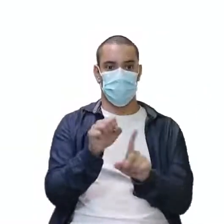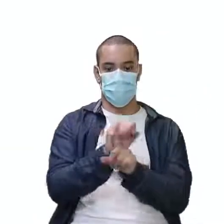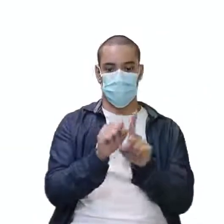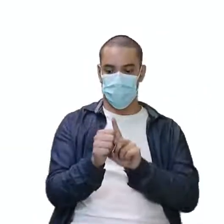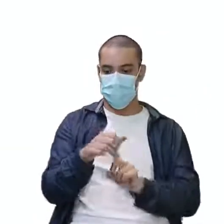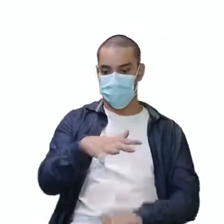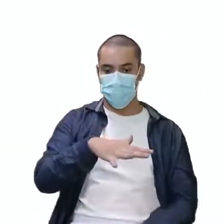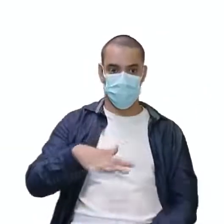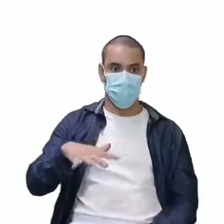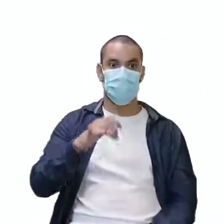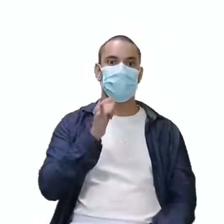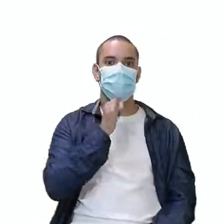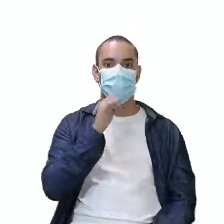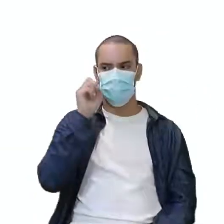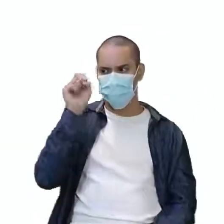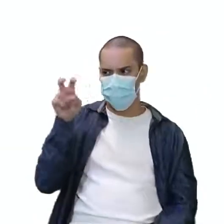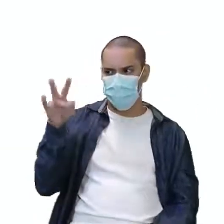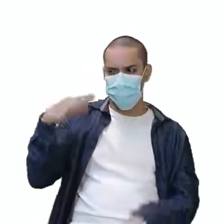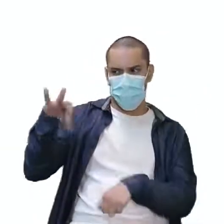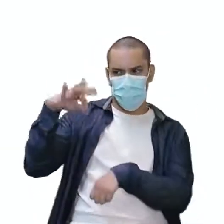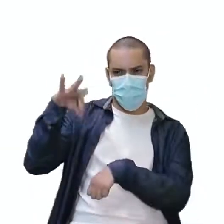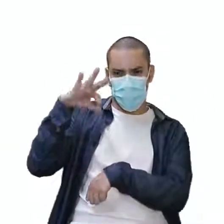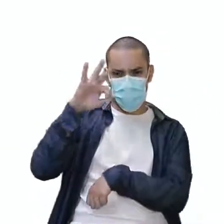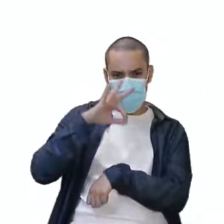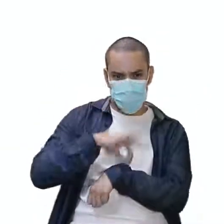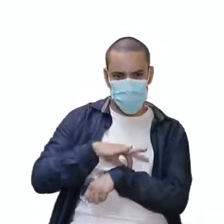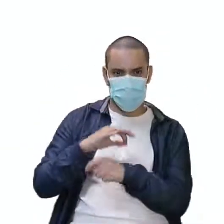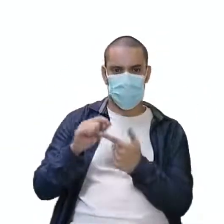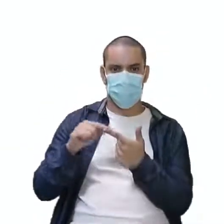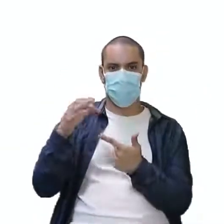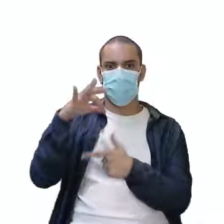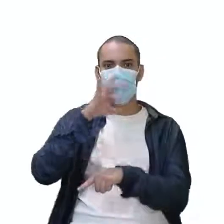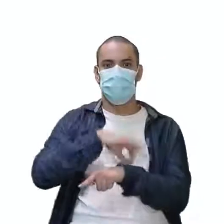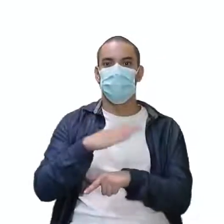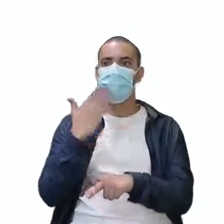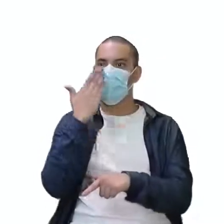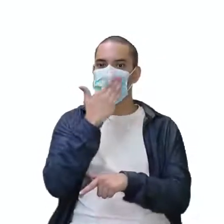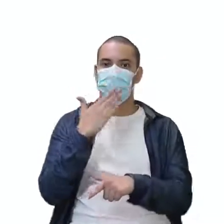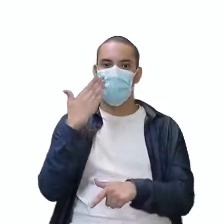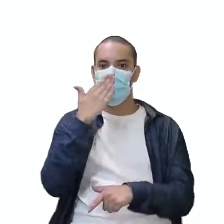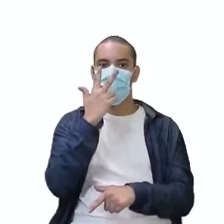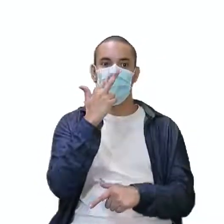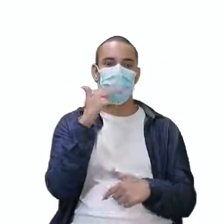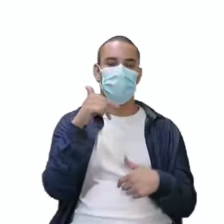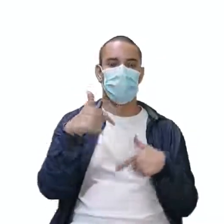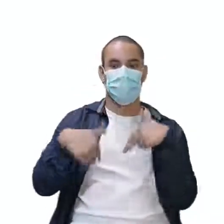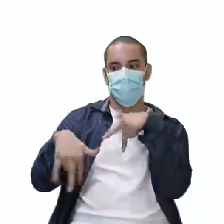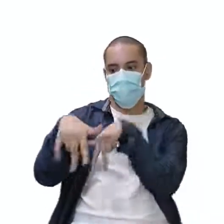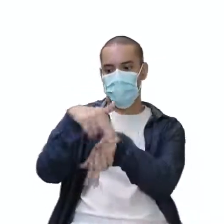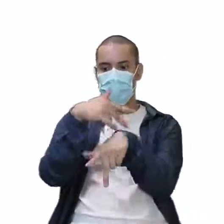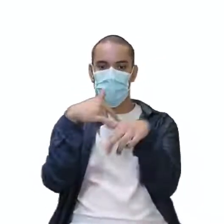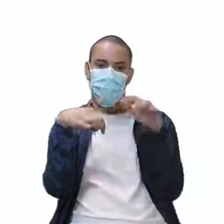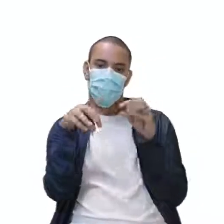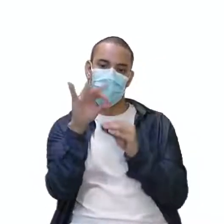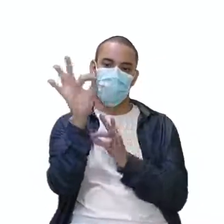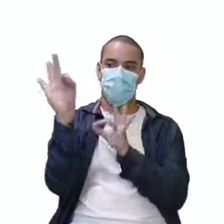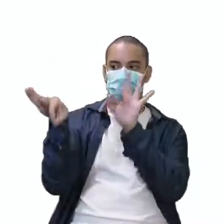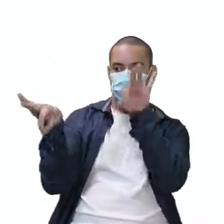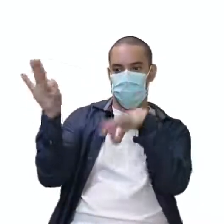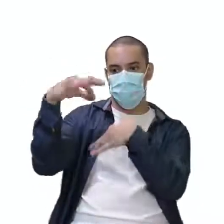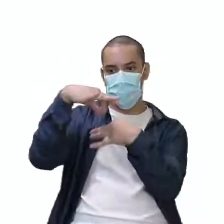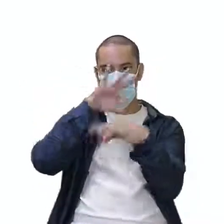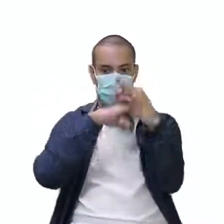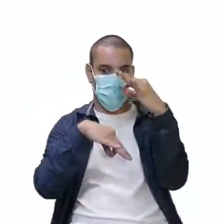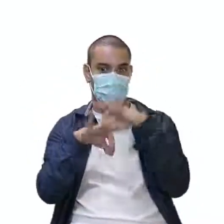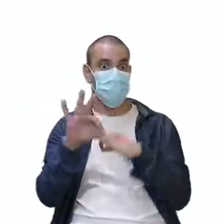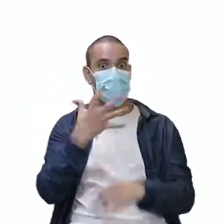vê aquelas as mosquinhas, ou as vespas, ou as abelhas dançando. Ah, sim, um exemplo legal, né? Que a